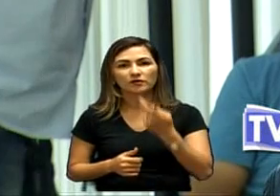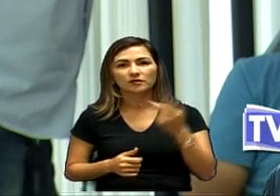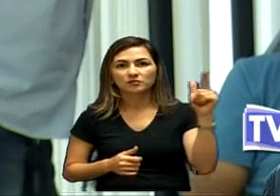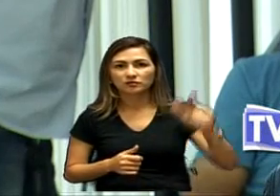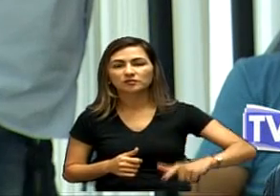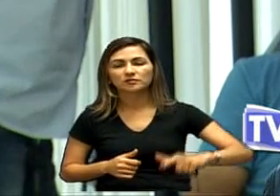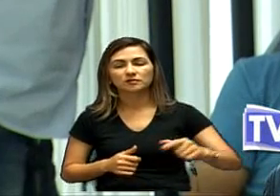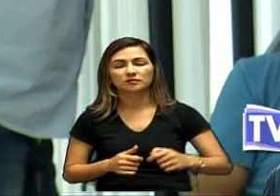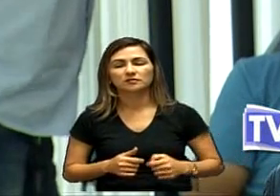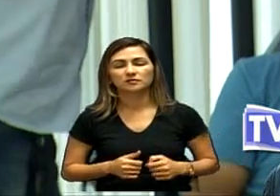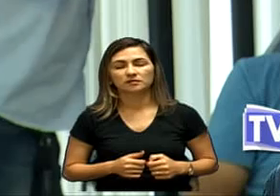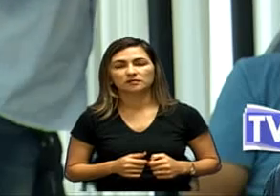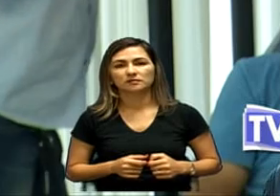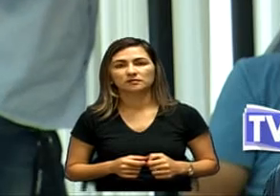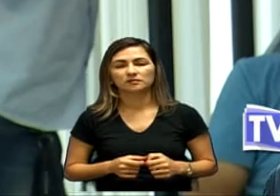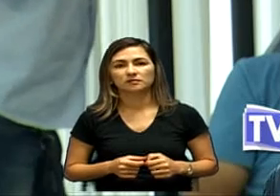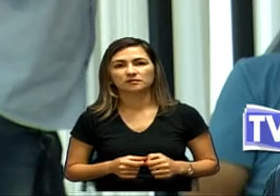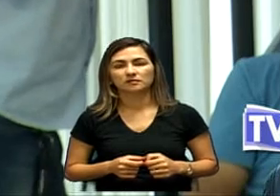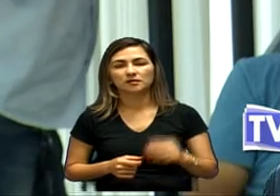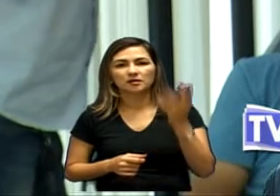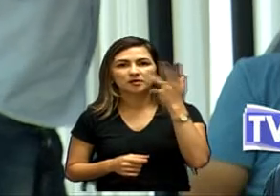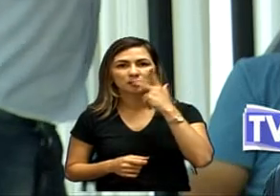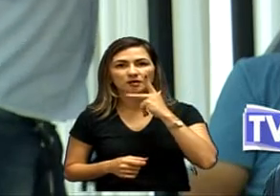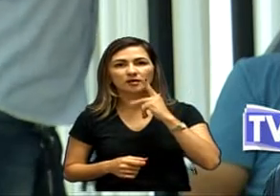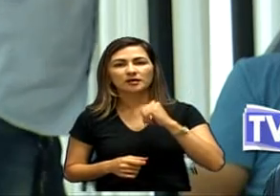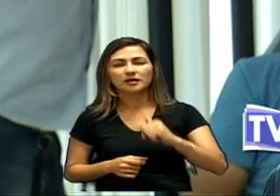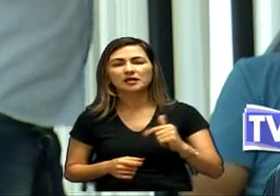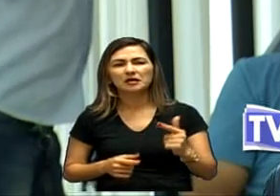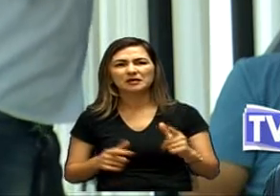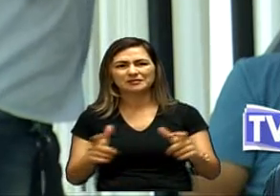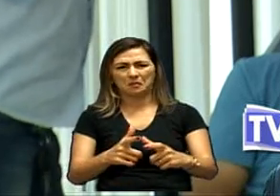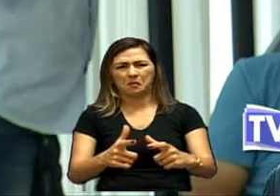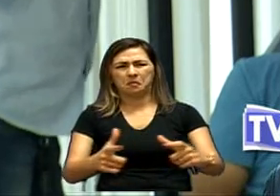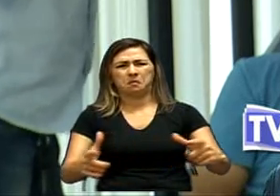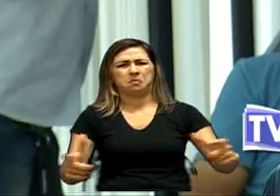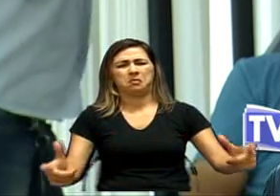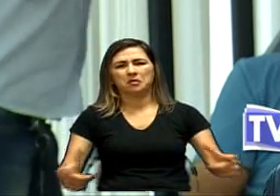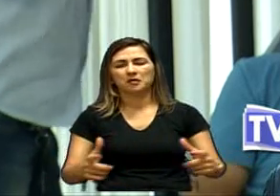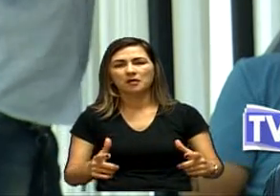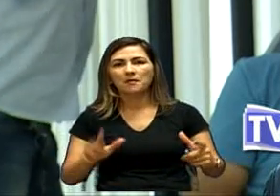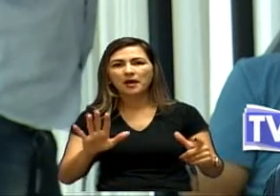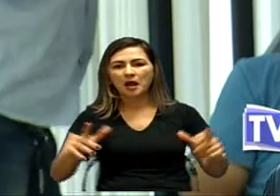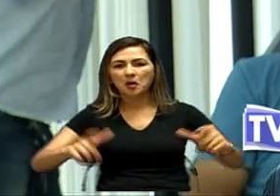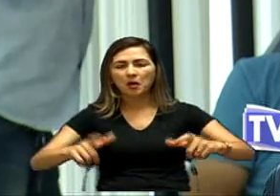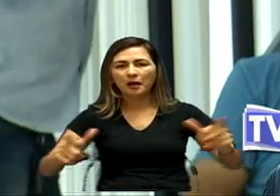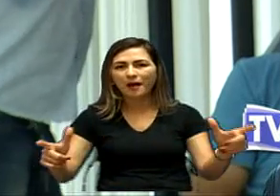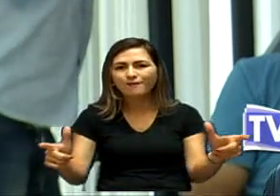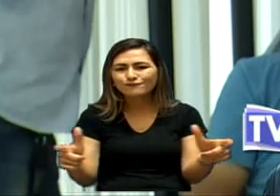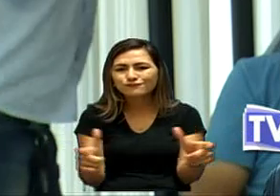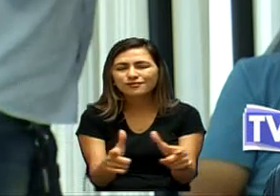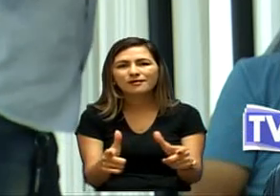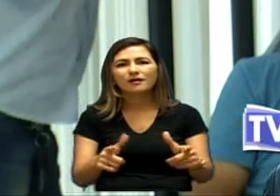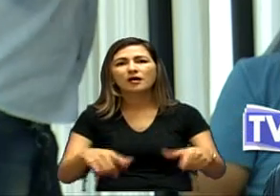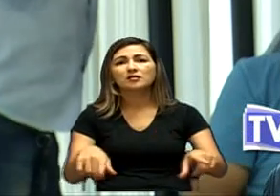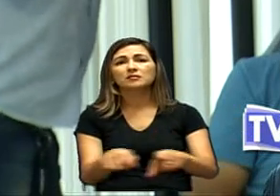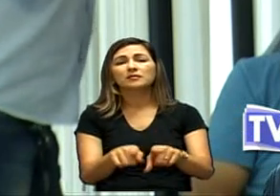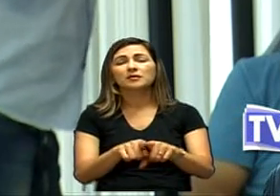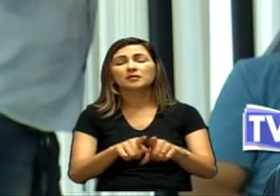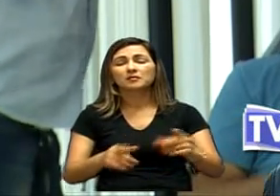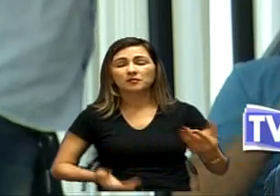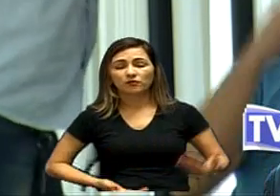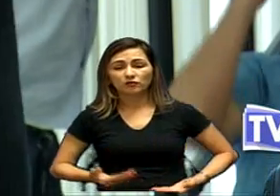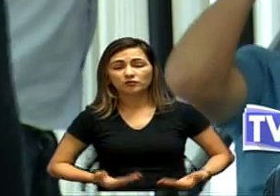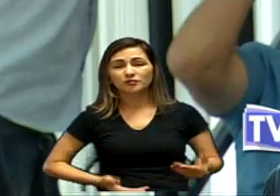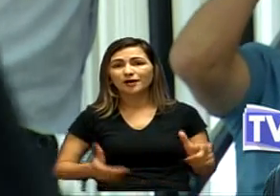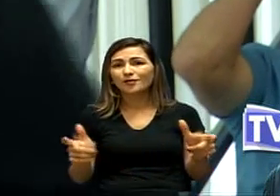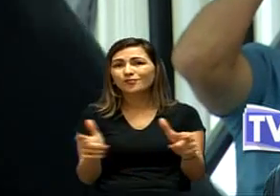um número maior de crianças do que deveria ter no espaço e um número menor de funcionárias, funcionários.